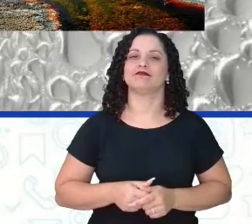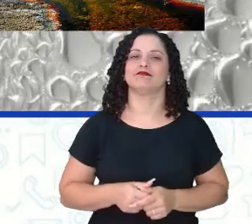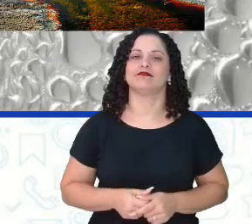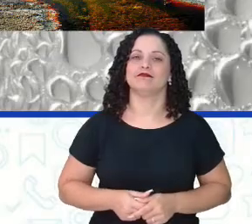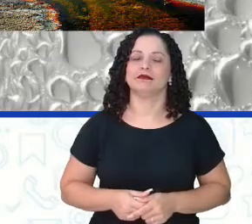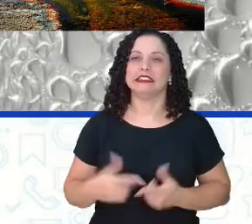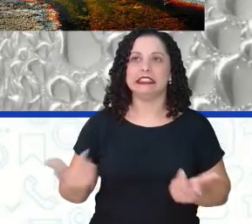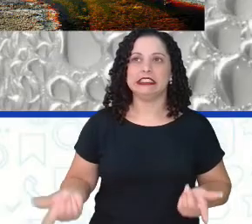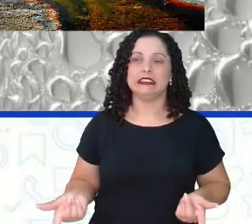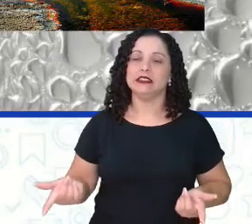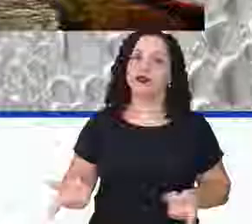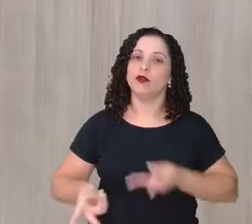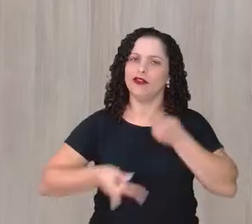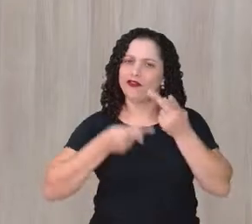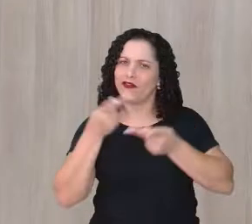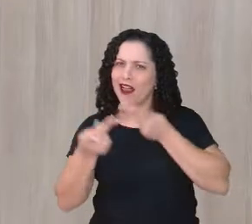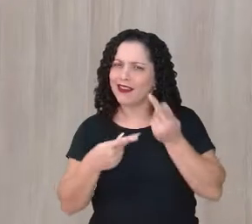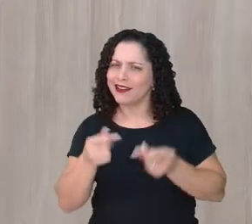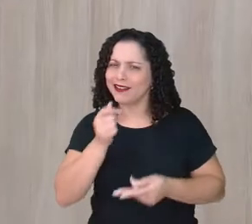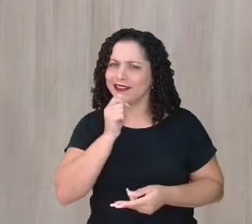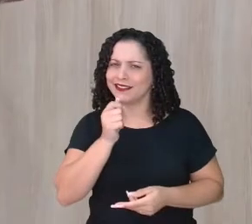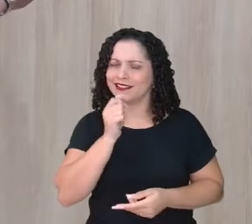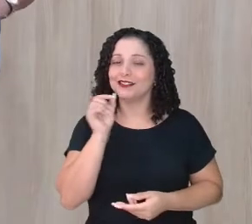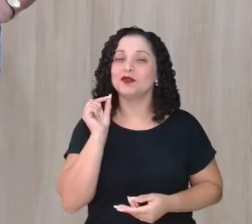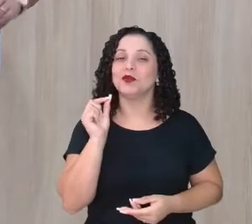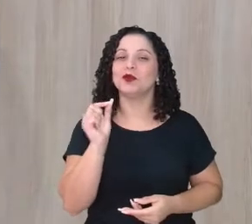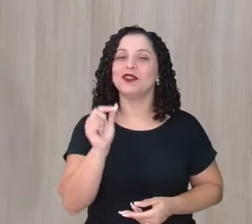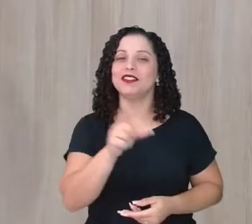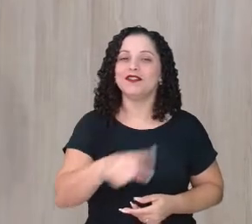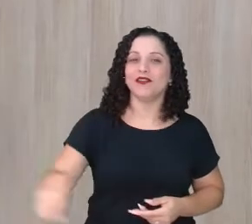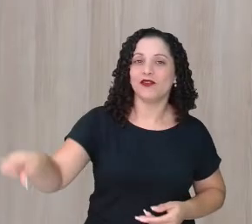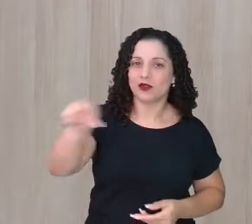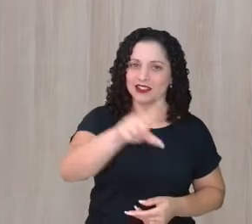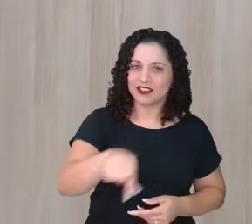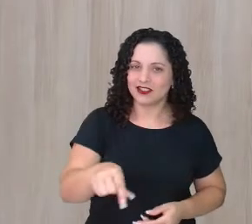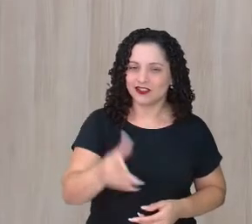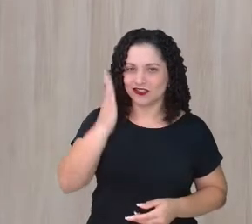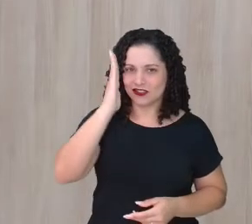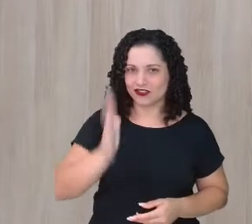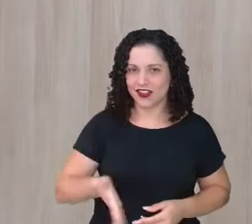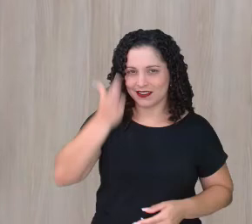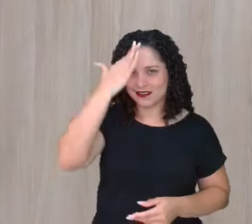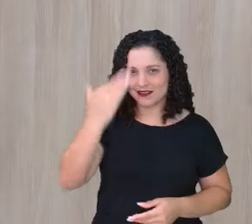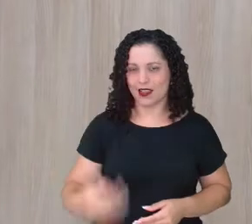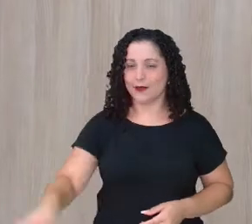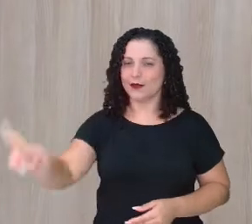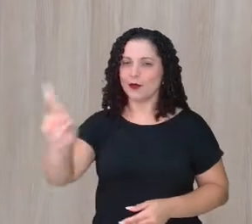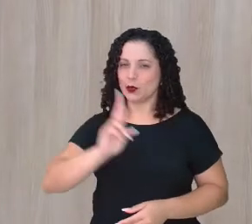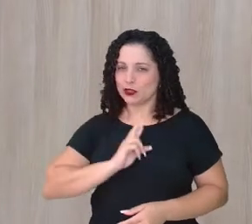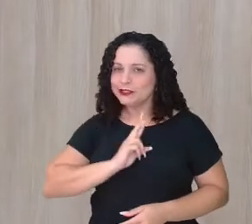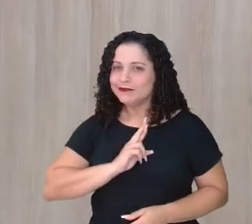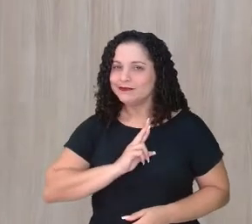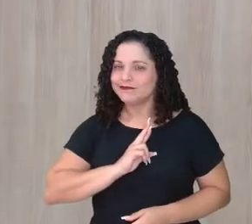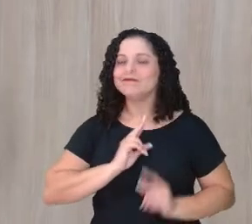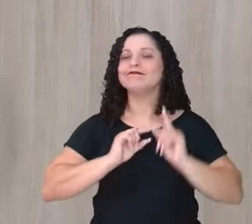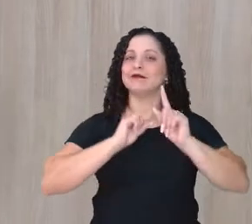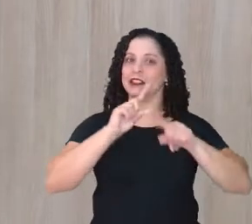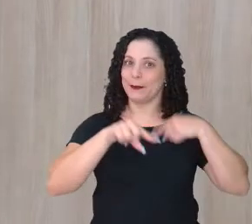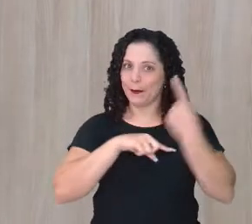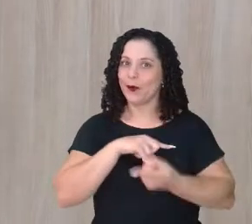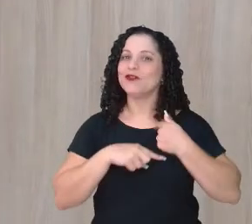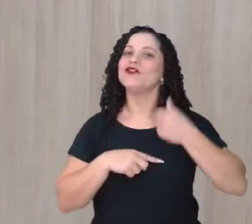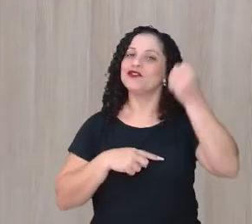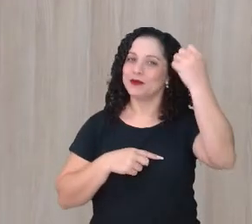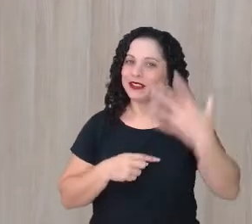não falei. Será que os nossos alunos vão saber responder? E depois que eles responderem, aí é que eu